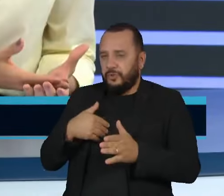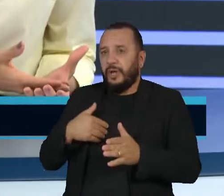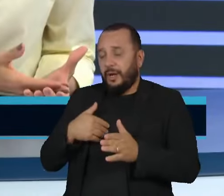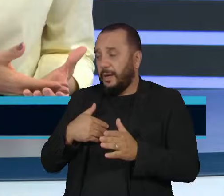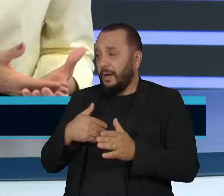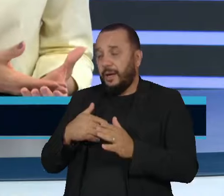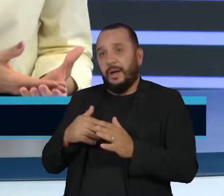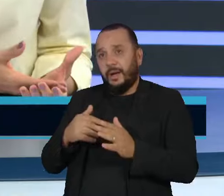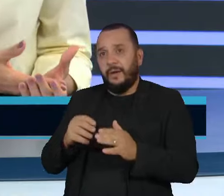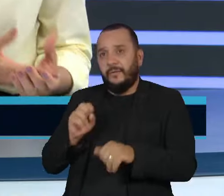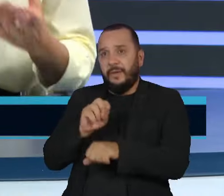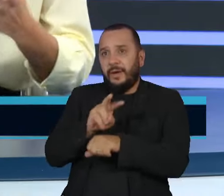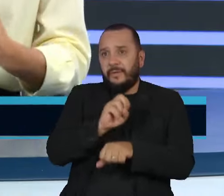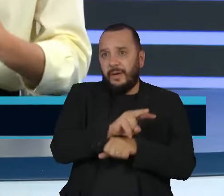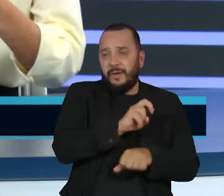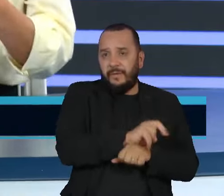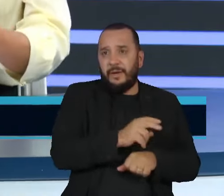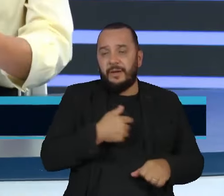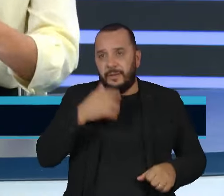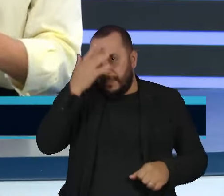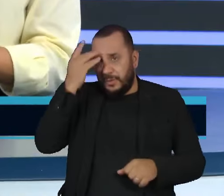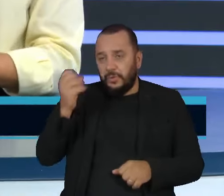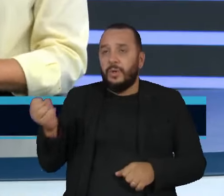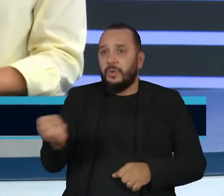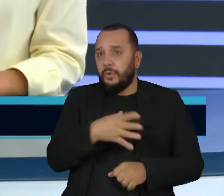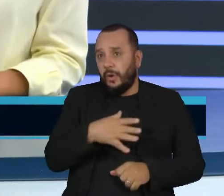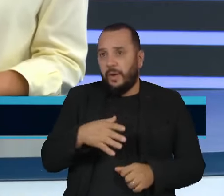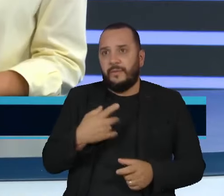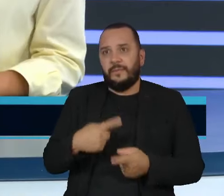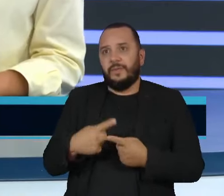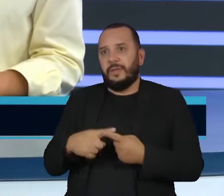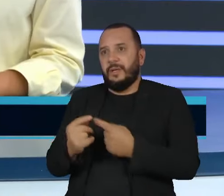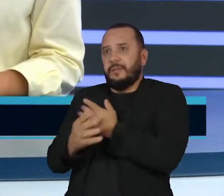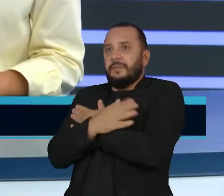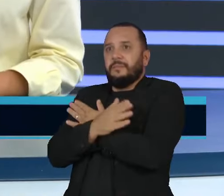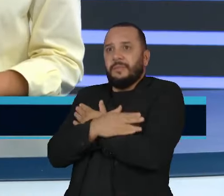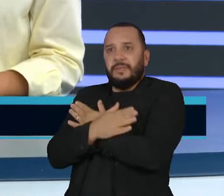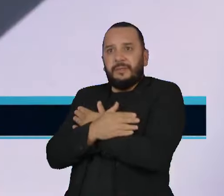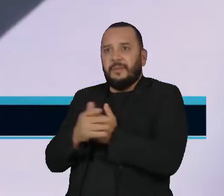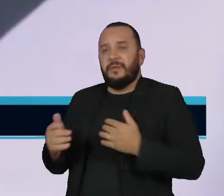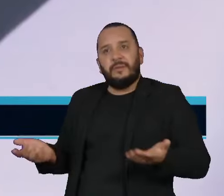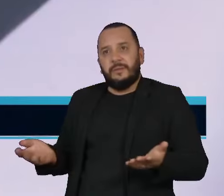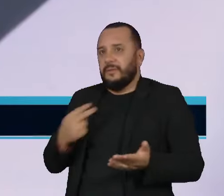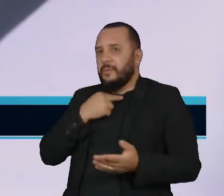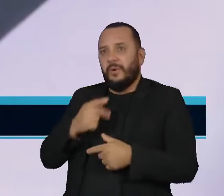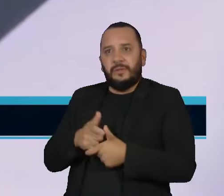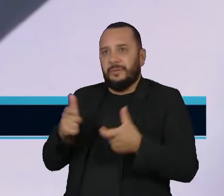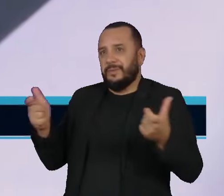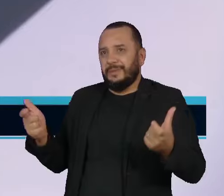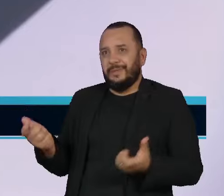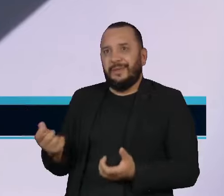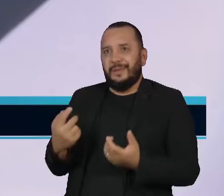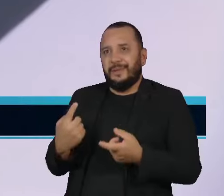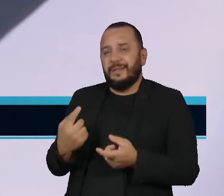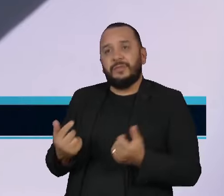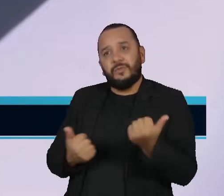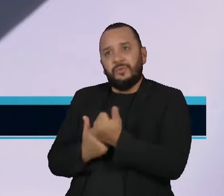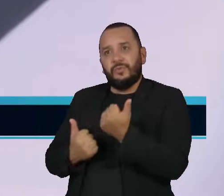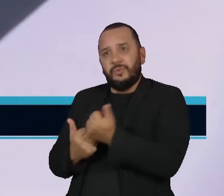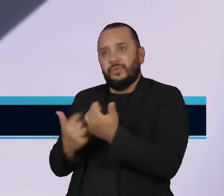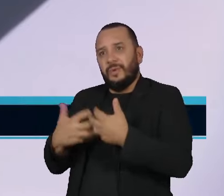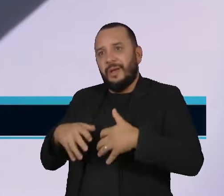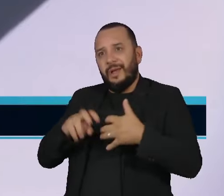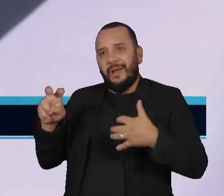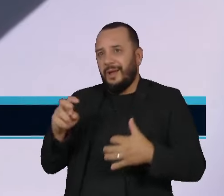tem acesso a esse tipo de conhecimento, como é que vai fazer para sobreviver no mercado de trabalho, por exemplo, Dimas? Bom, acho que isso não é uma questão do governo, tá certo? Vai